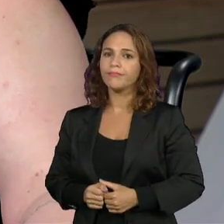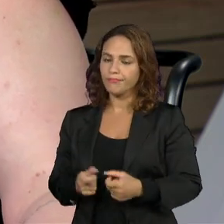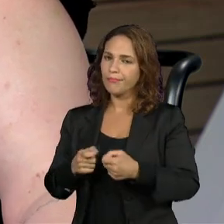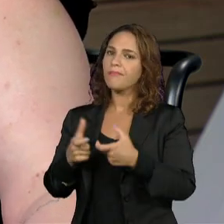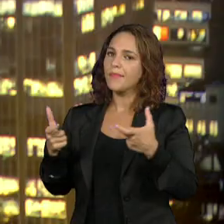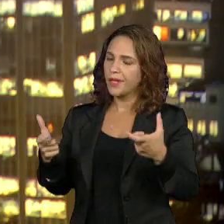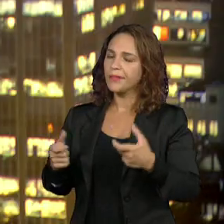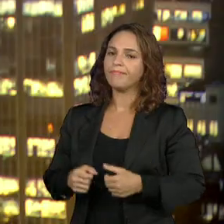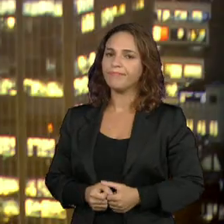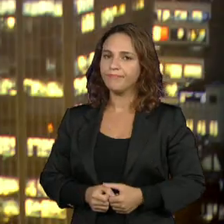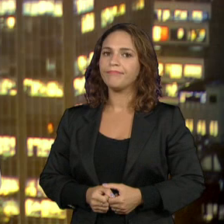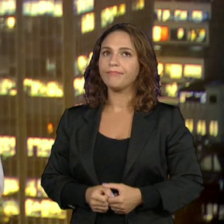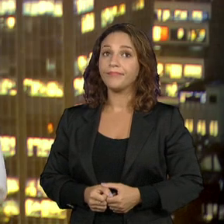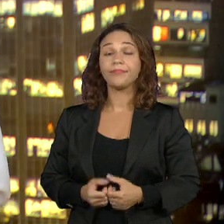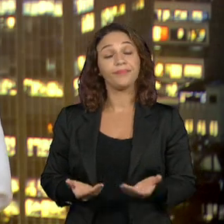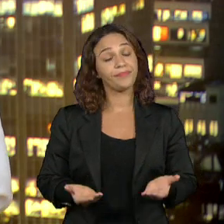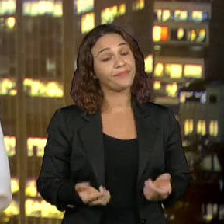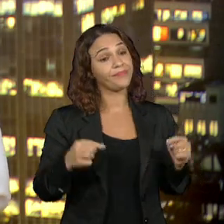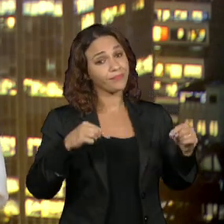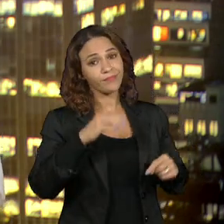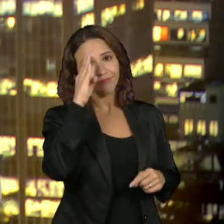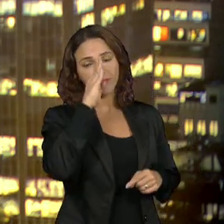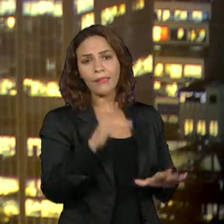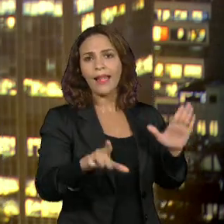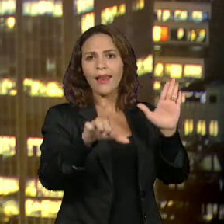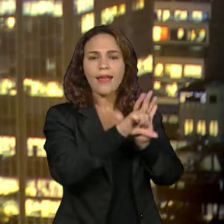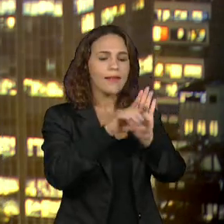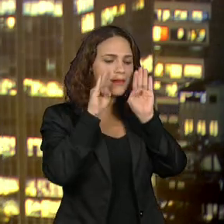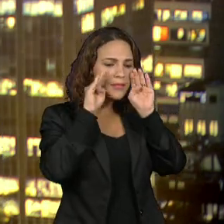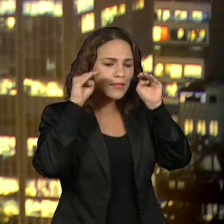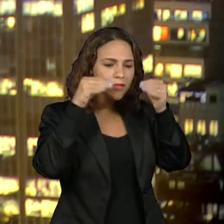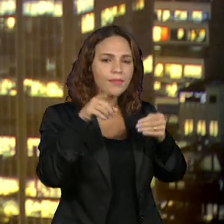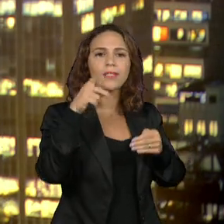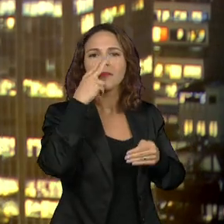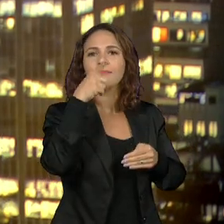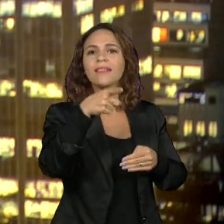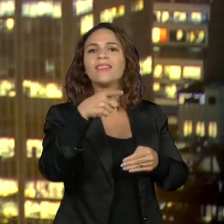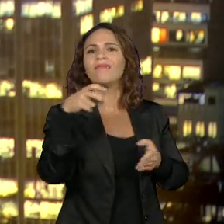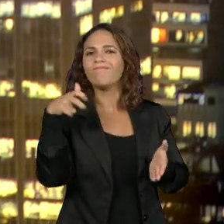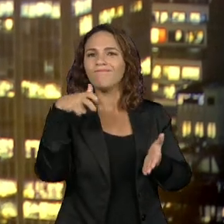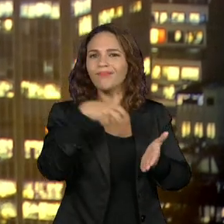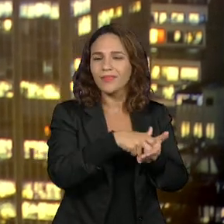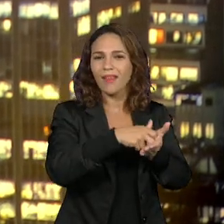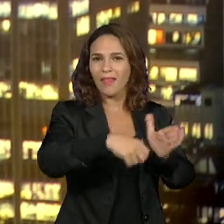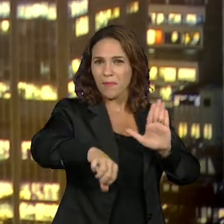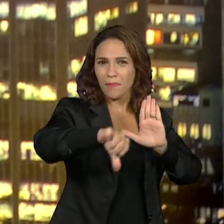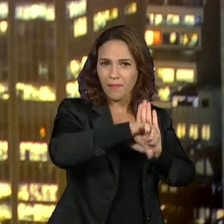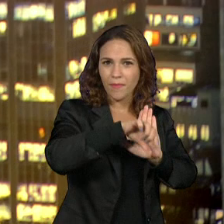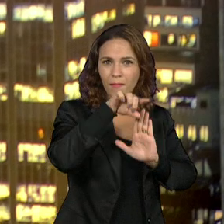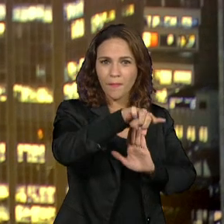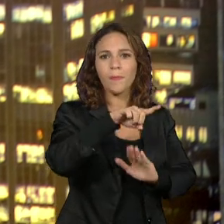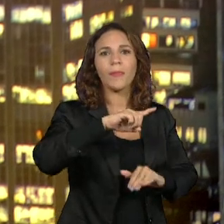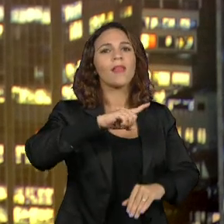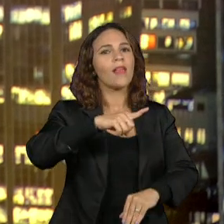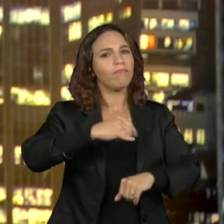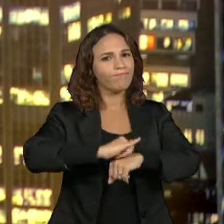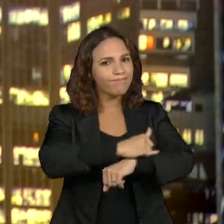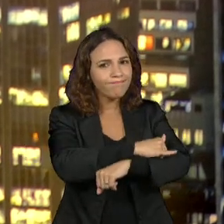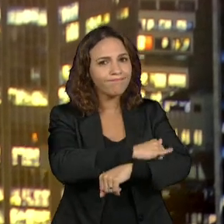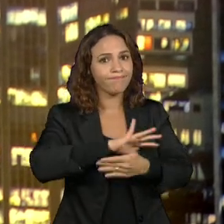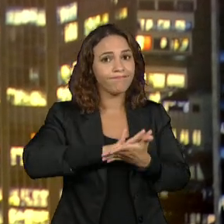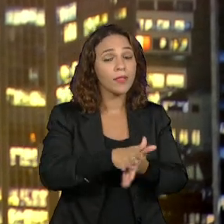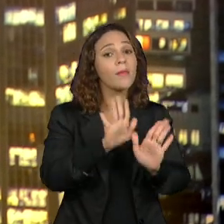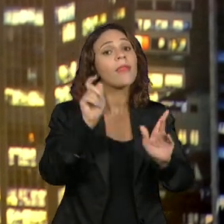Normalmente sim. Bom, no Brasil não existe uma lei específica para punir quem pratica a gordofobia, mas é possível sim